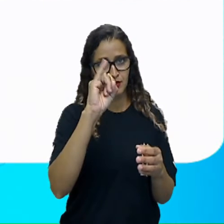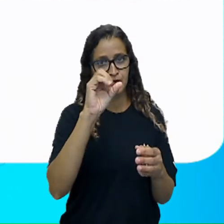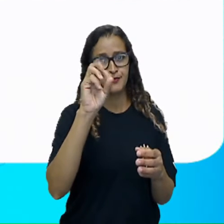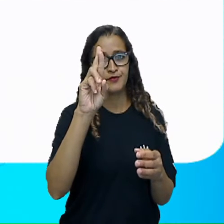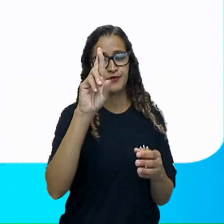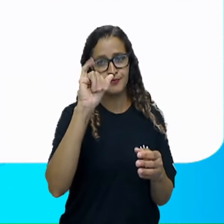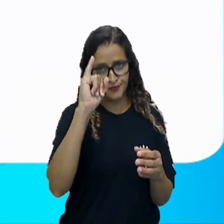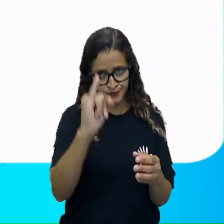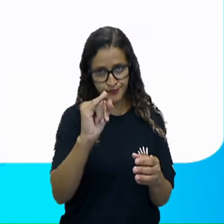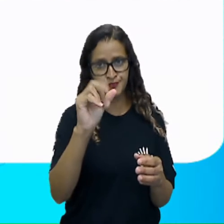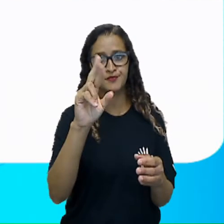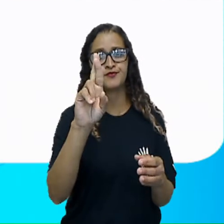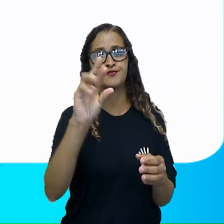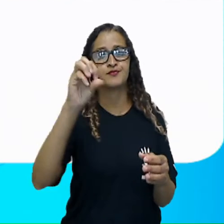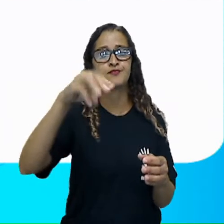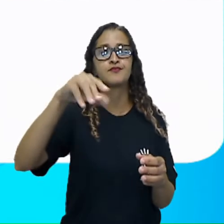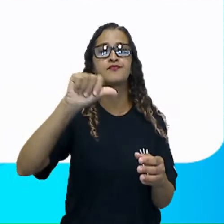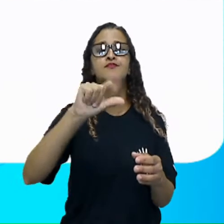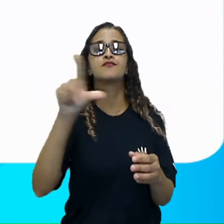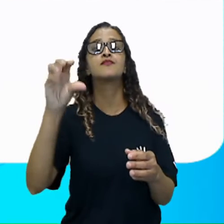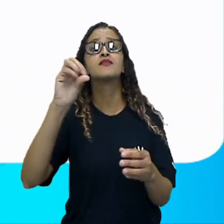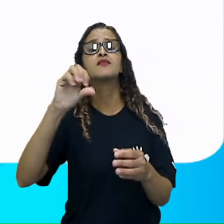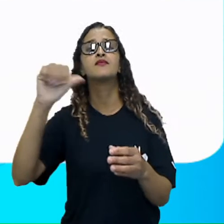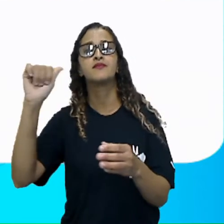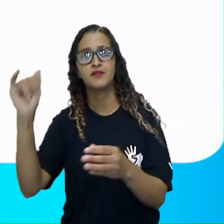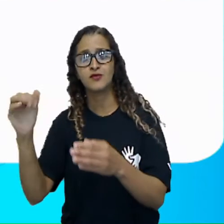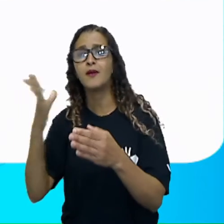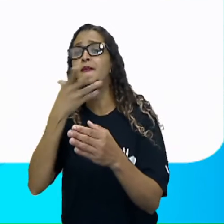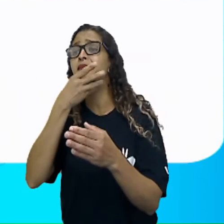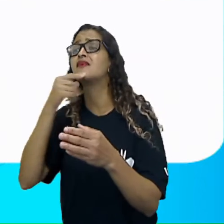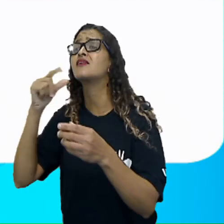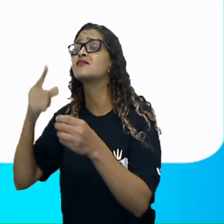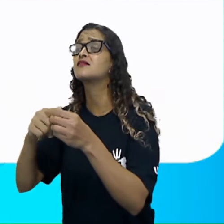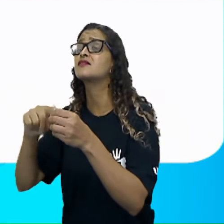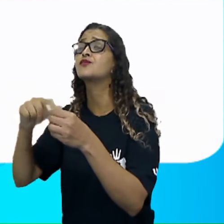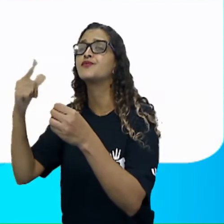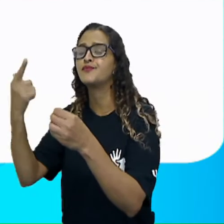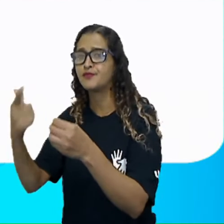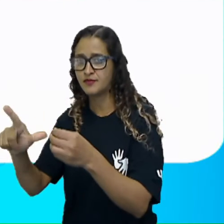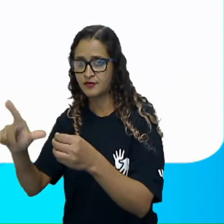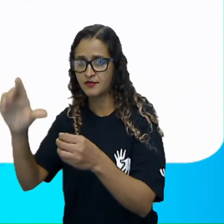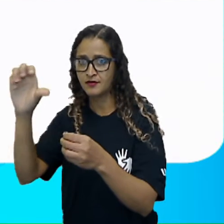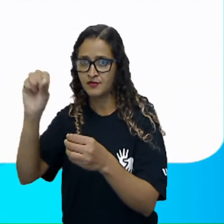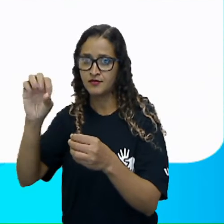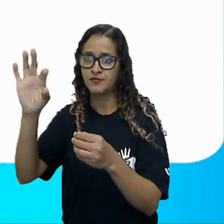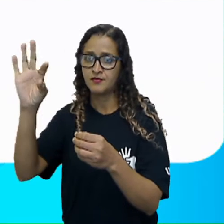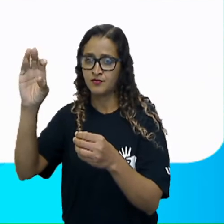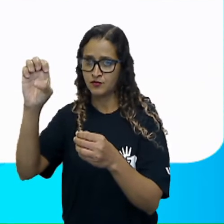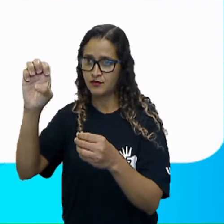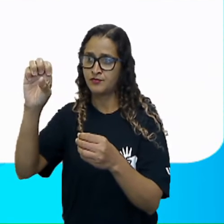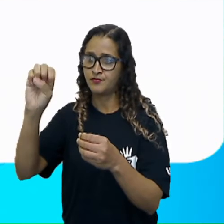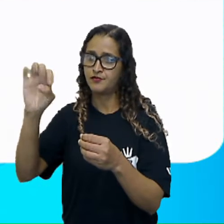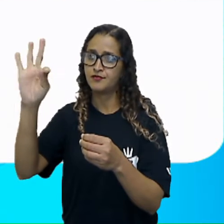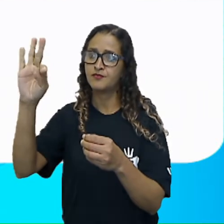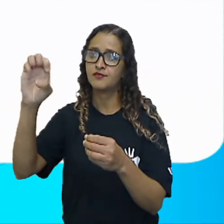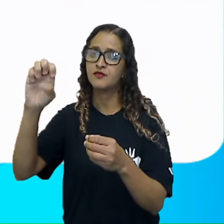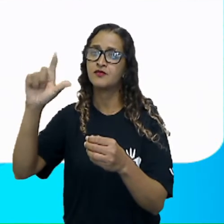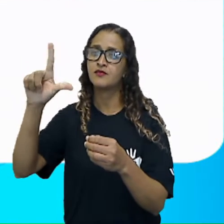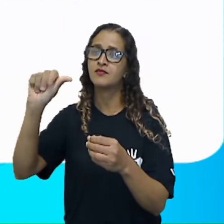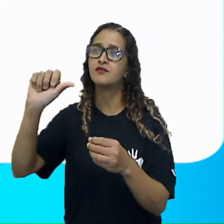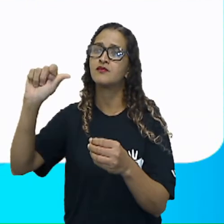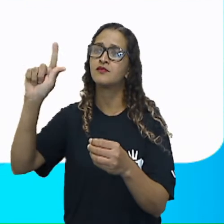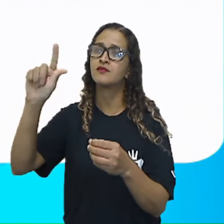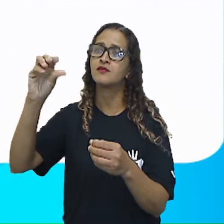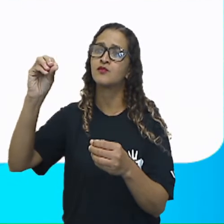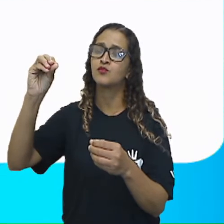Pai, que cidade é essa agora? 7 Lagoas. E agora, pai,